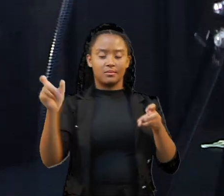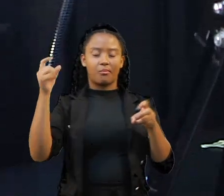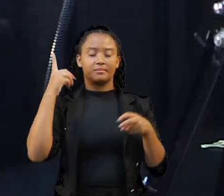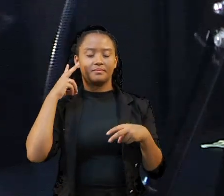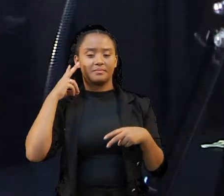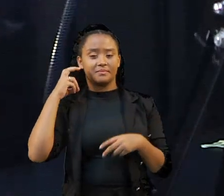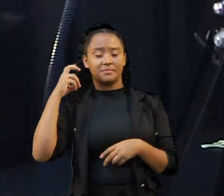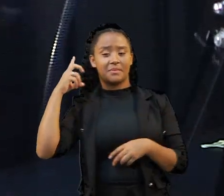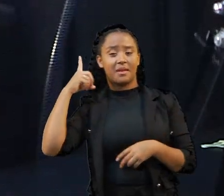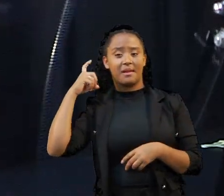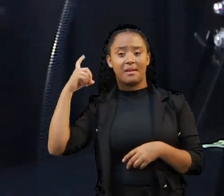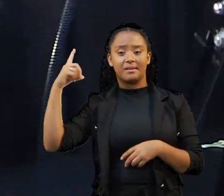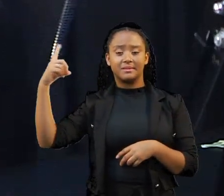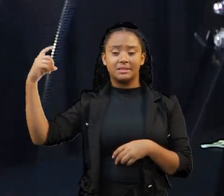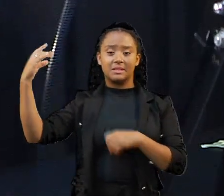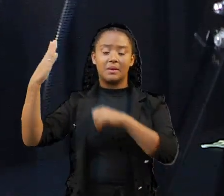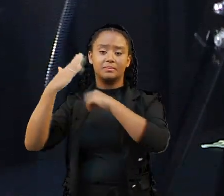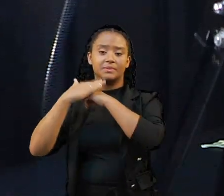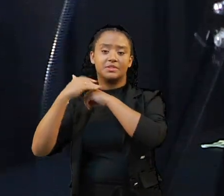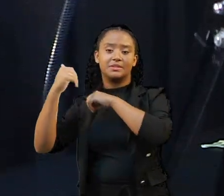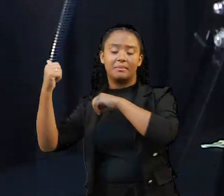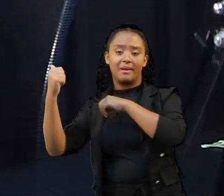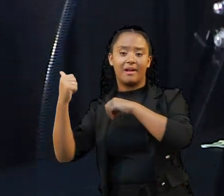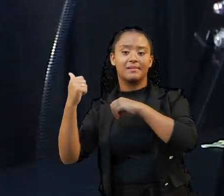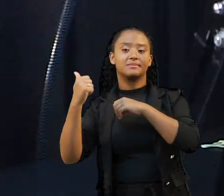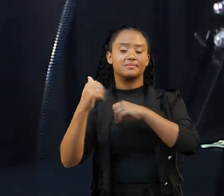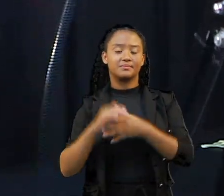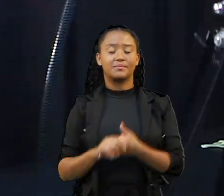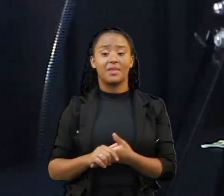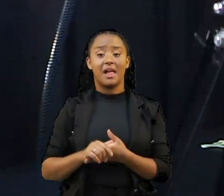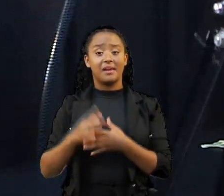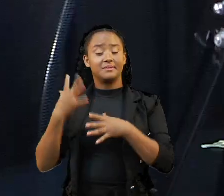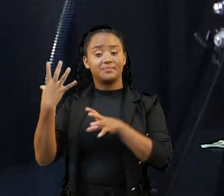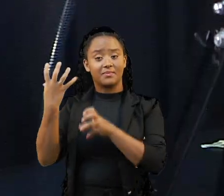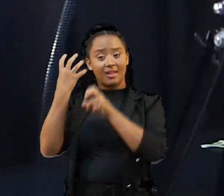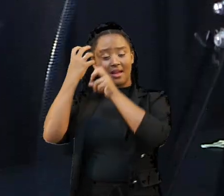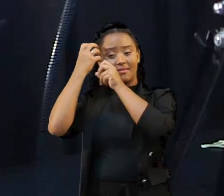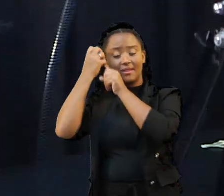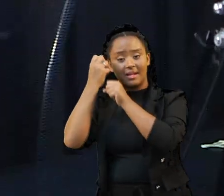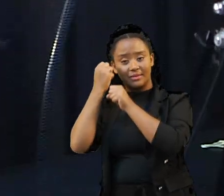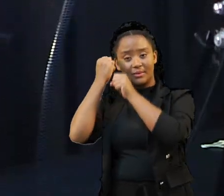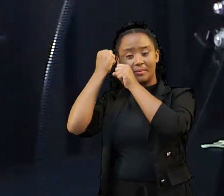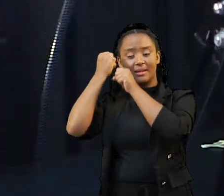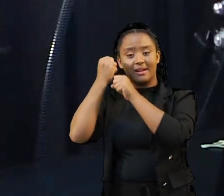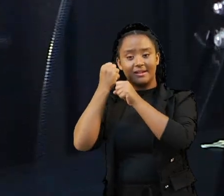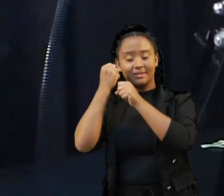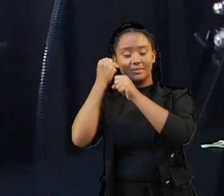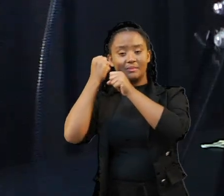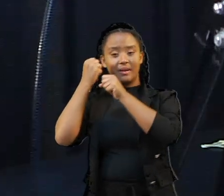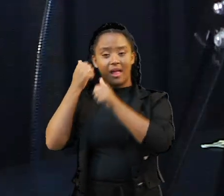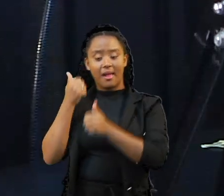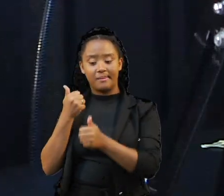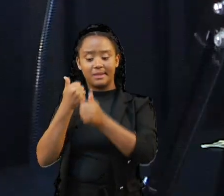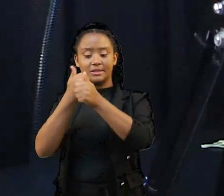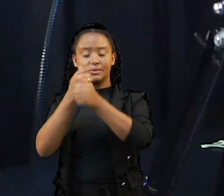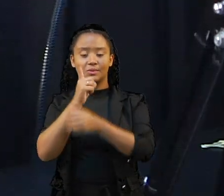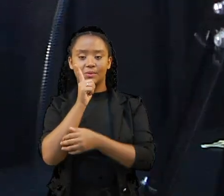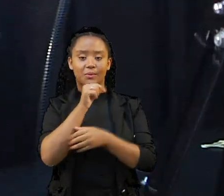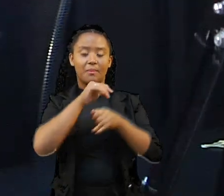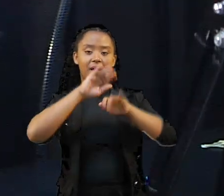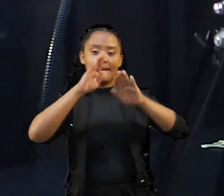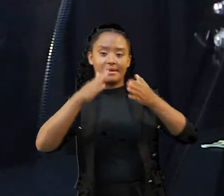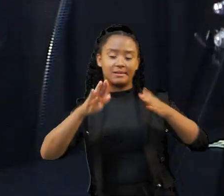mano, veio me chamar. Tava dormindo, seu mano, na beira